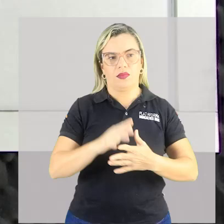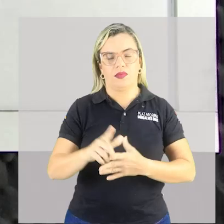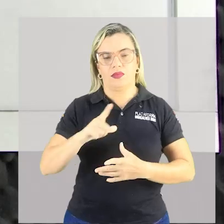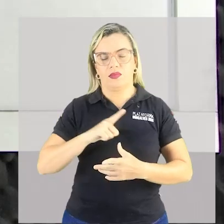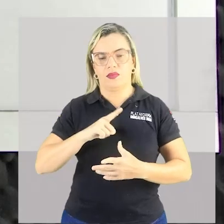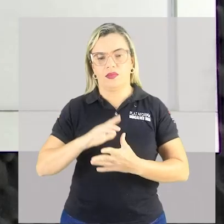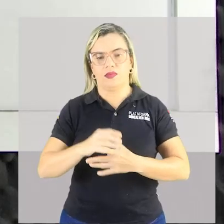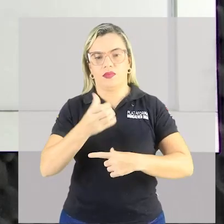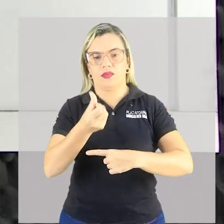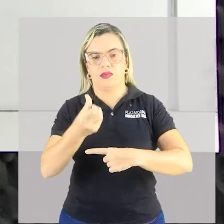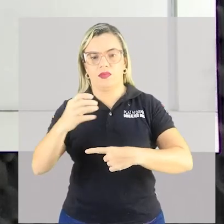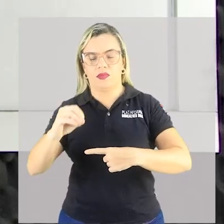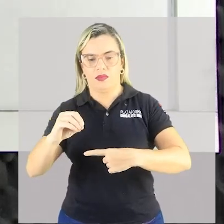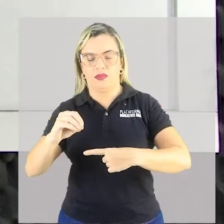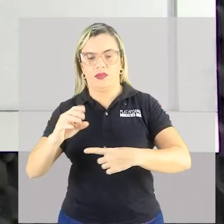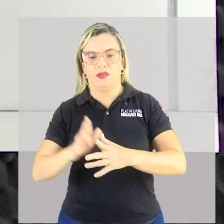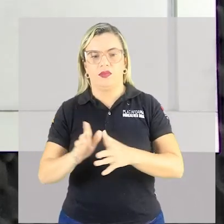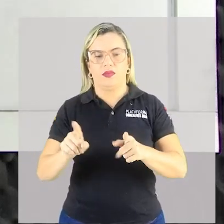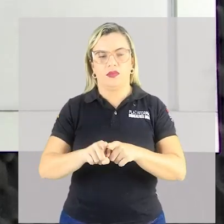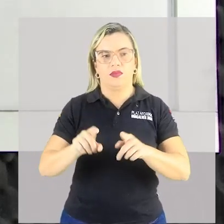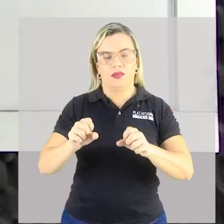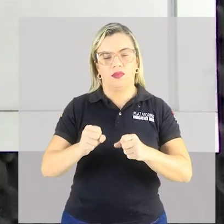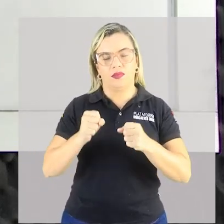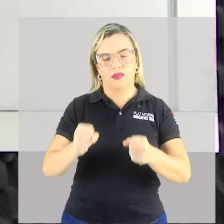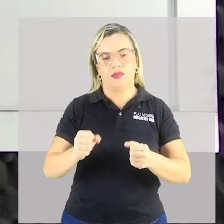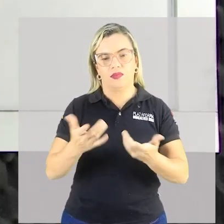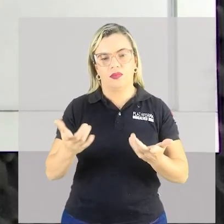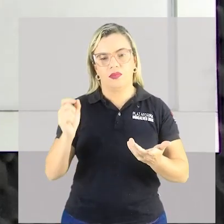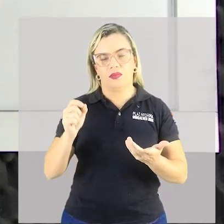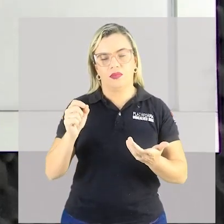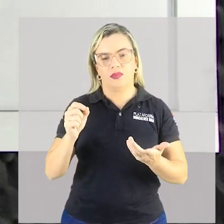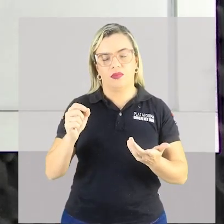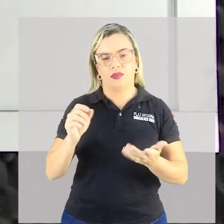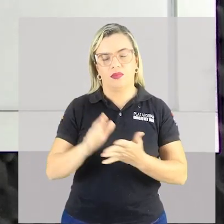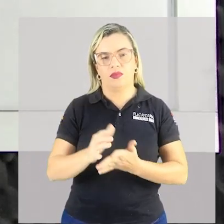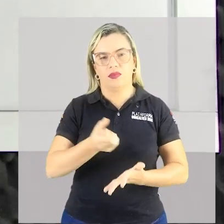tem o quê? 60. Você poderia... Qual